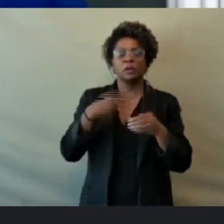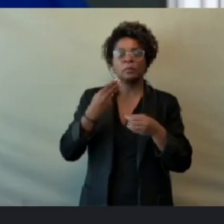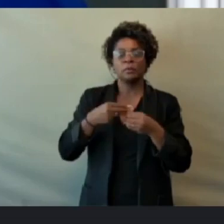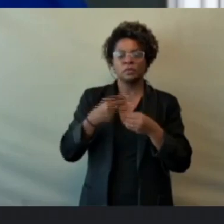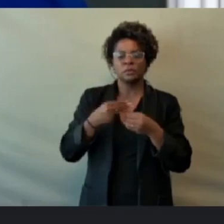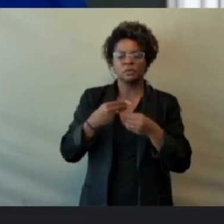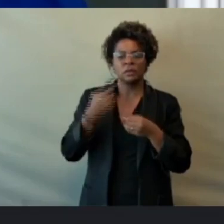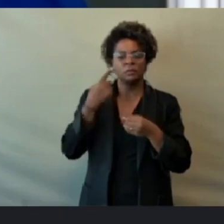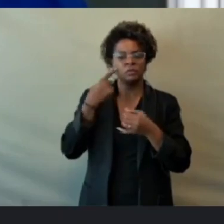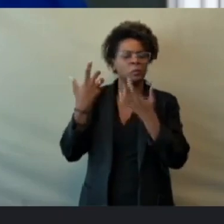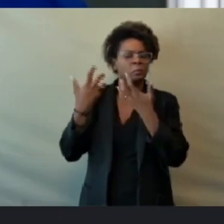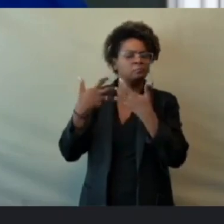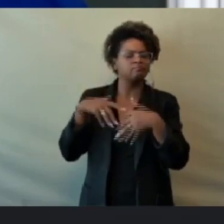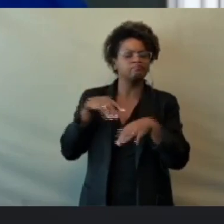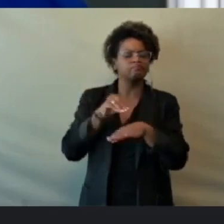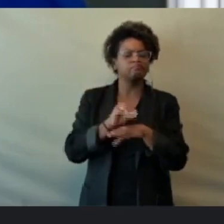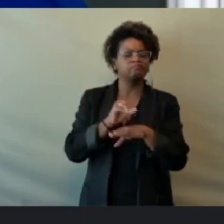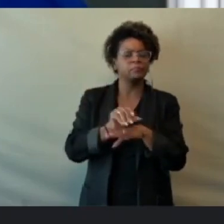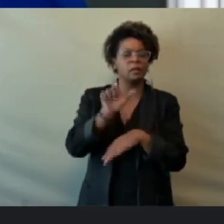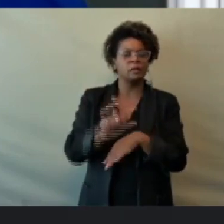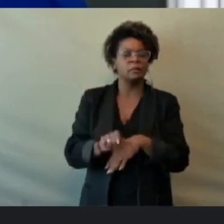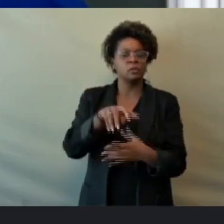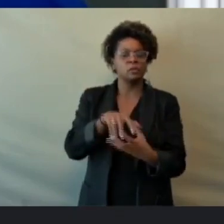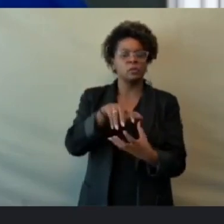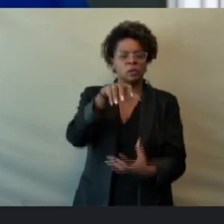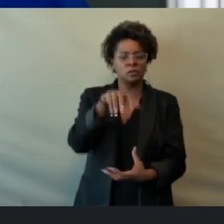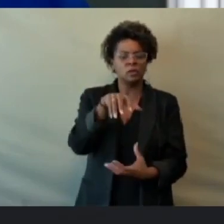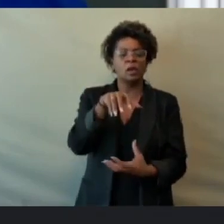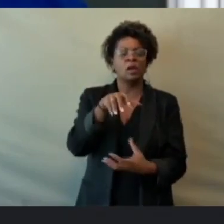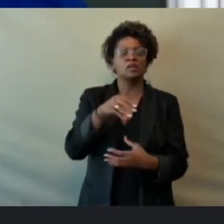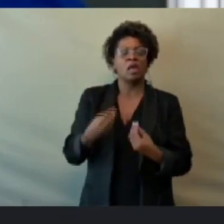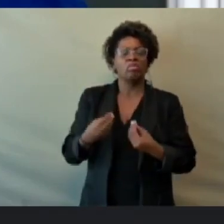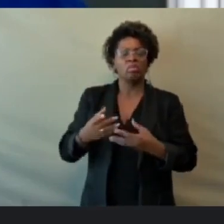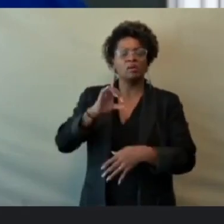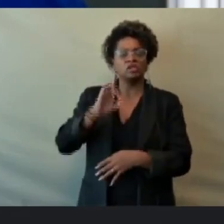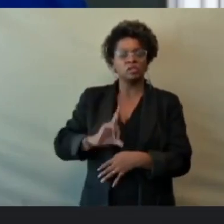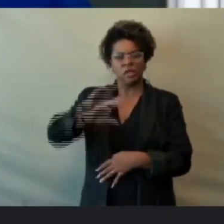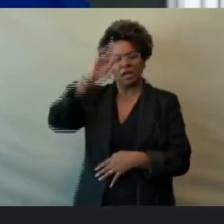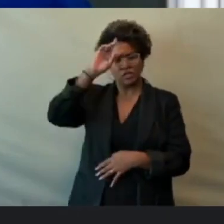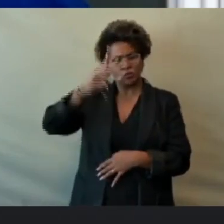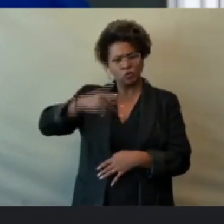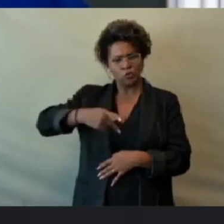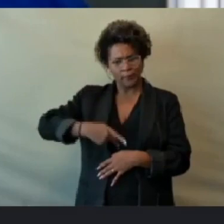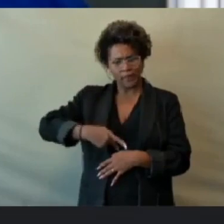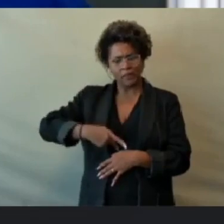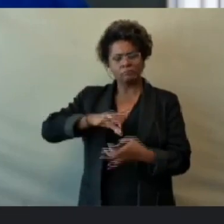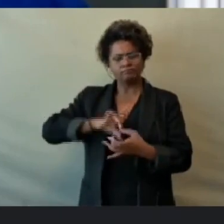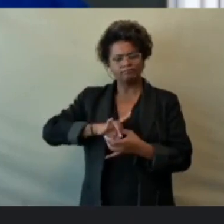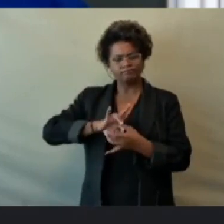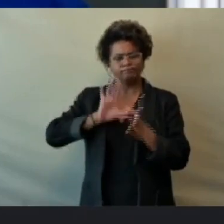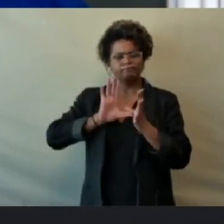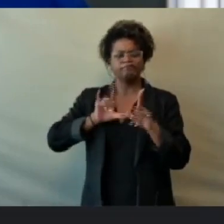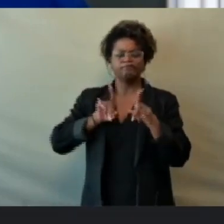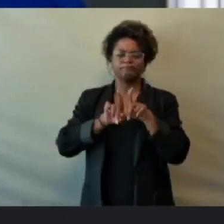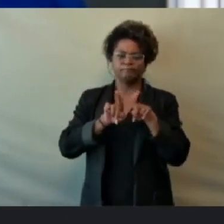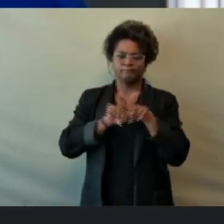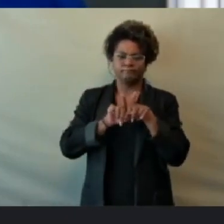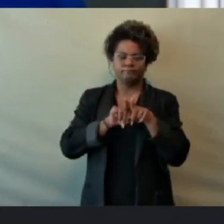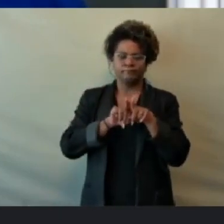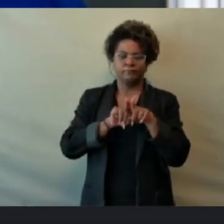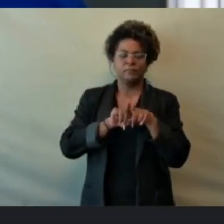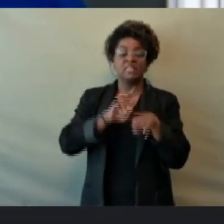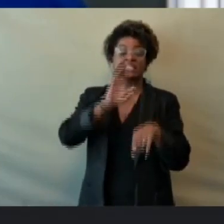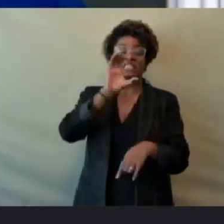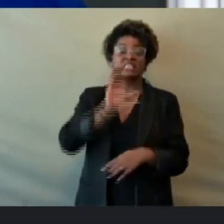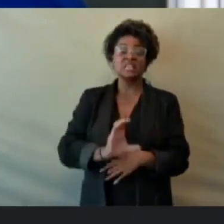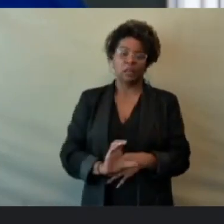idosa levar dignidade autonomia independência e sobretudo cidadania nós precisamos que